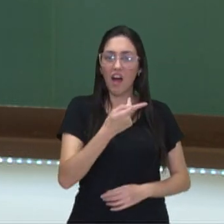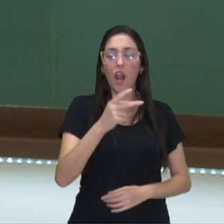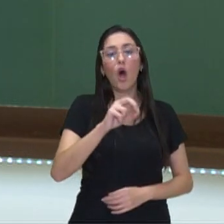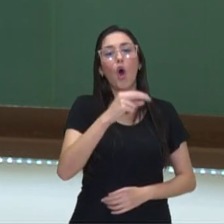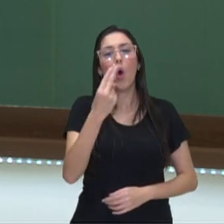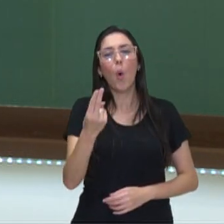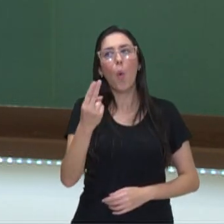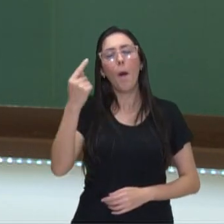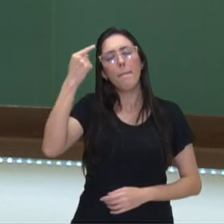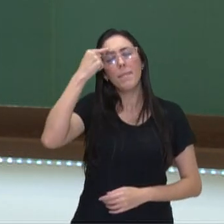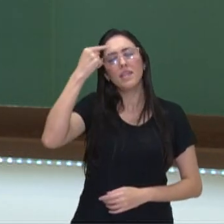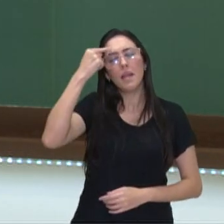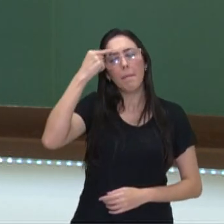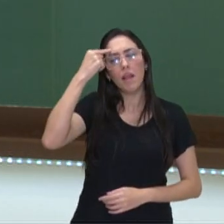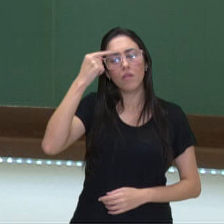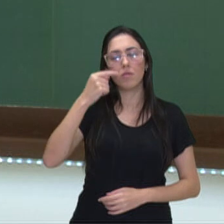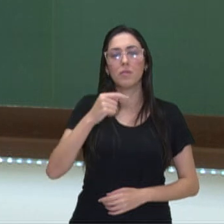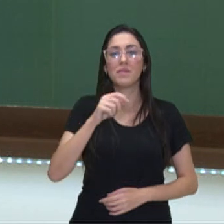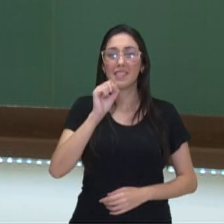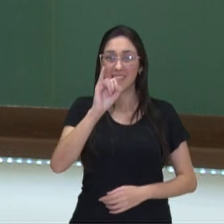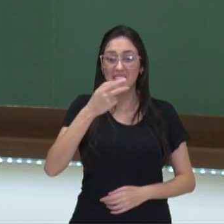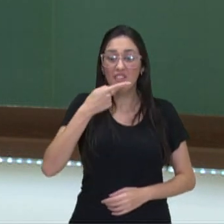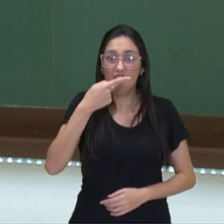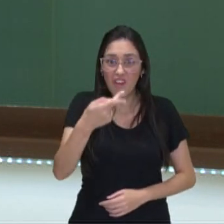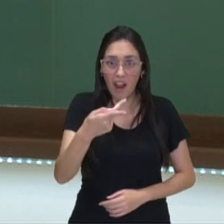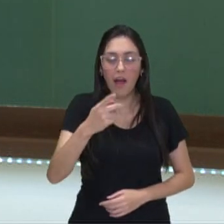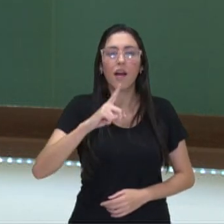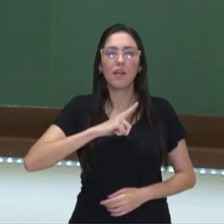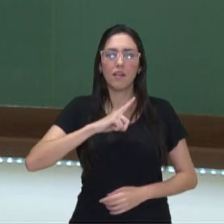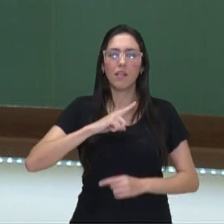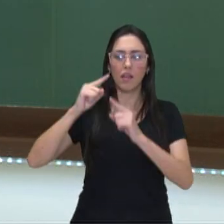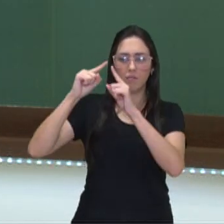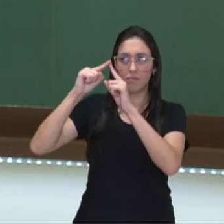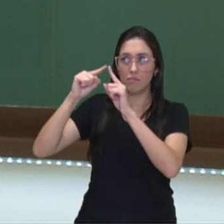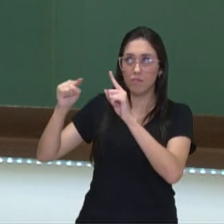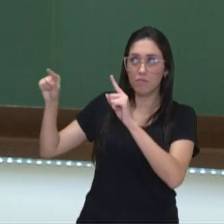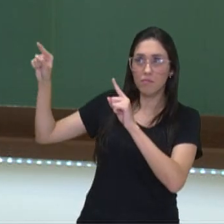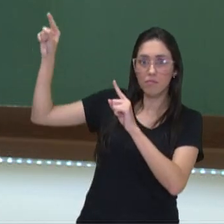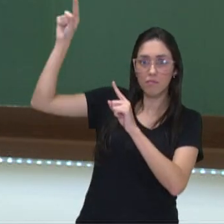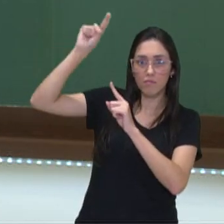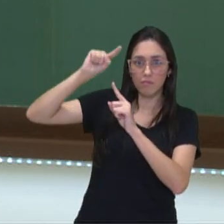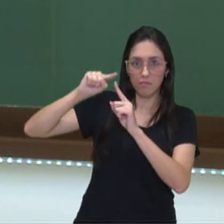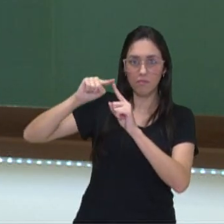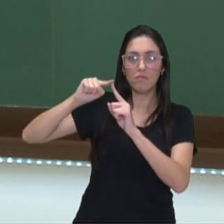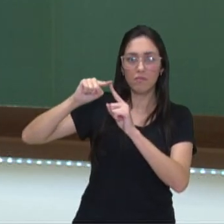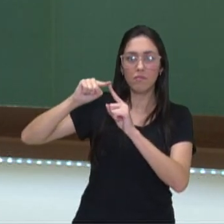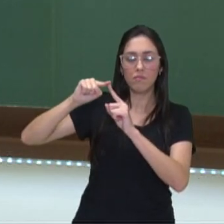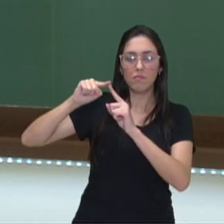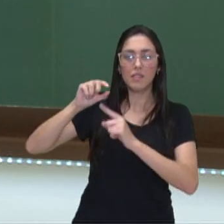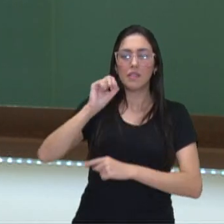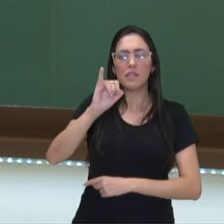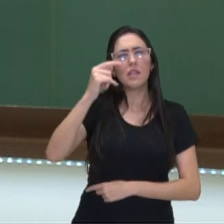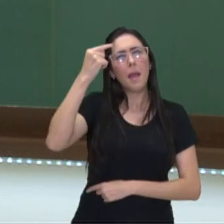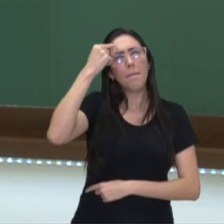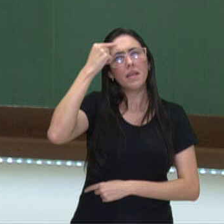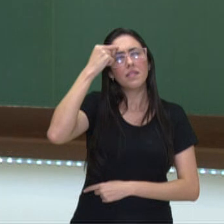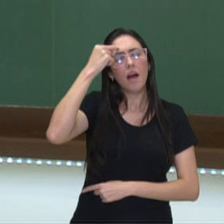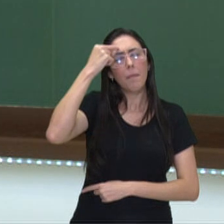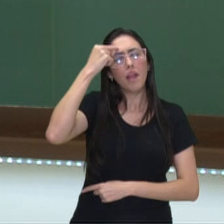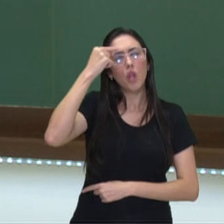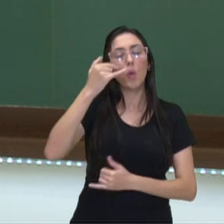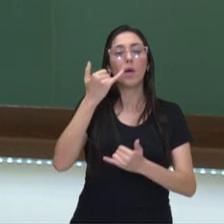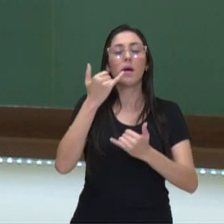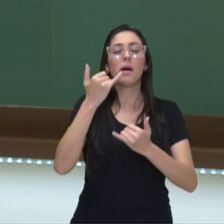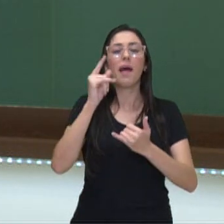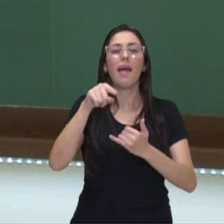um contorno contínuo e ele costuma ter uma setinha. O balão de pensamento, ele parece uma nuvenzinha e ele